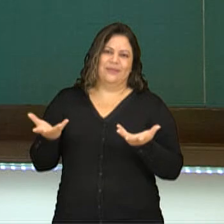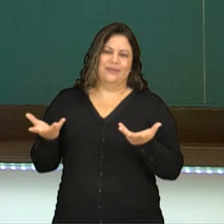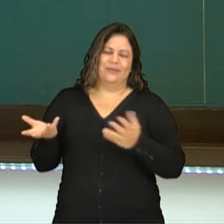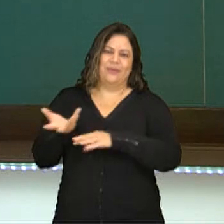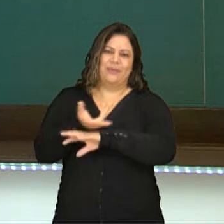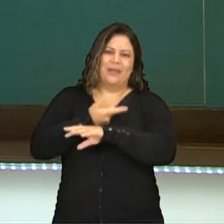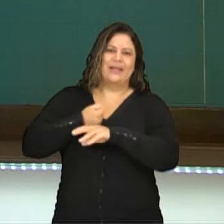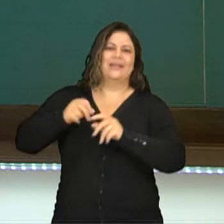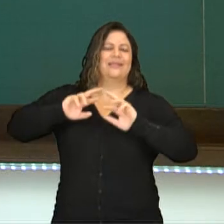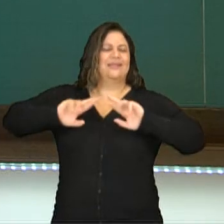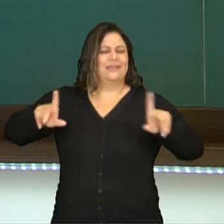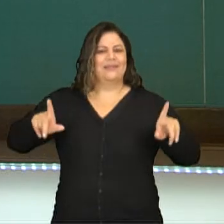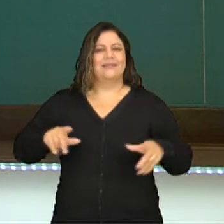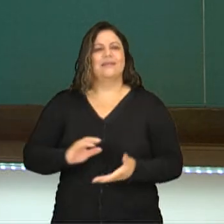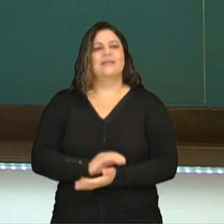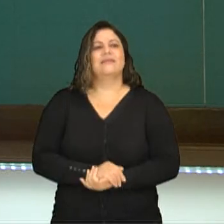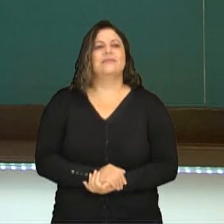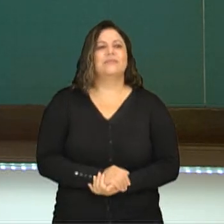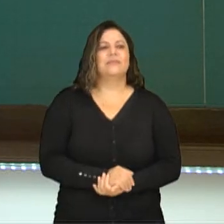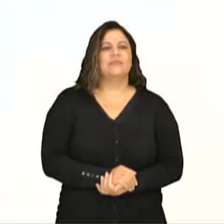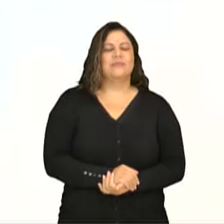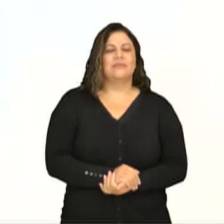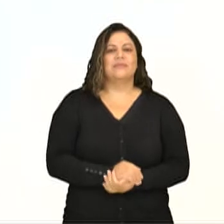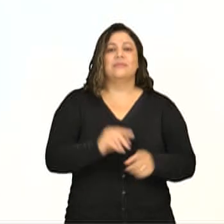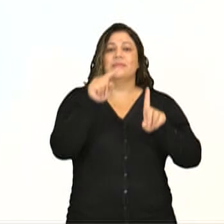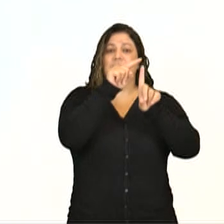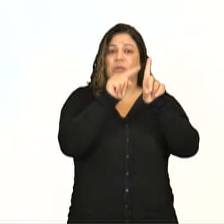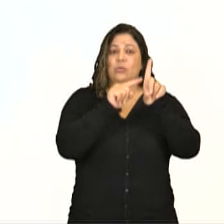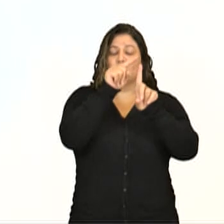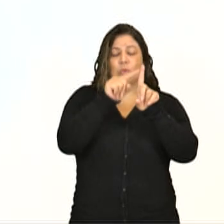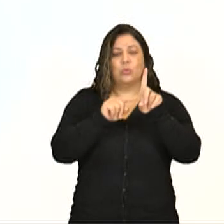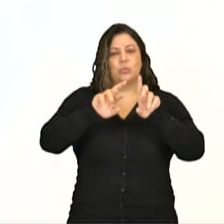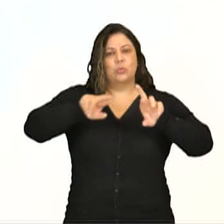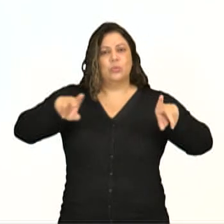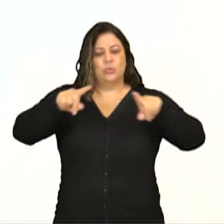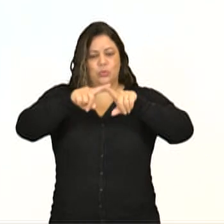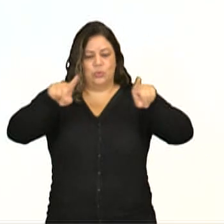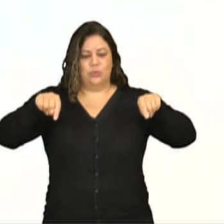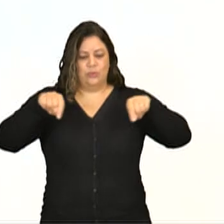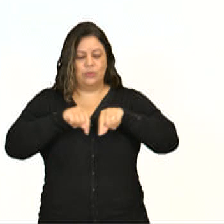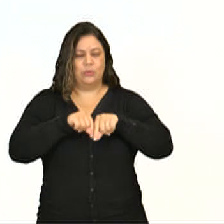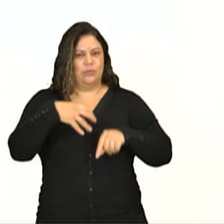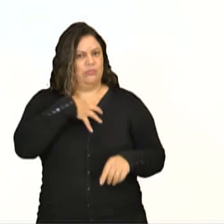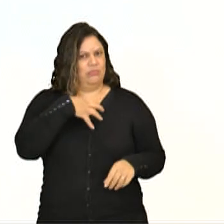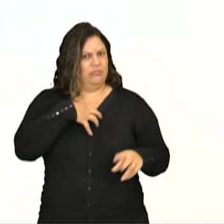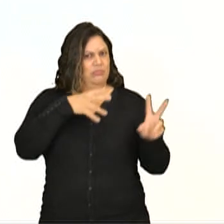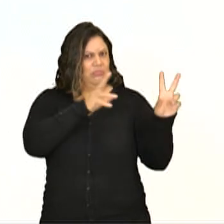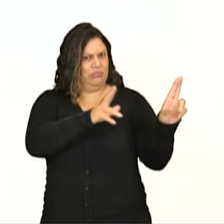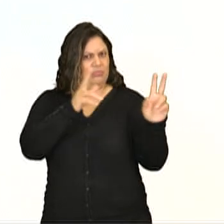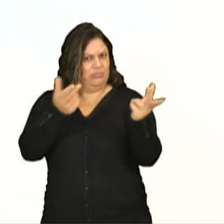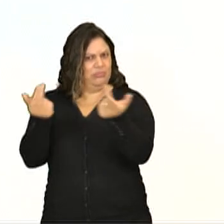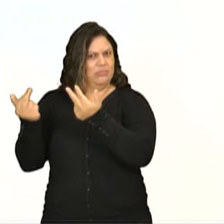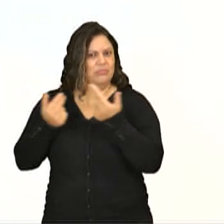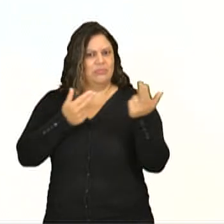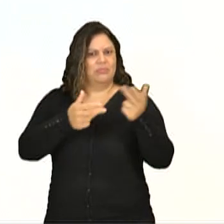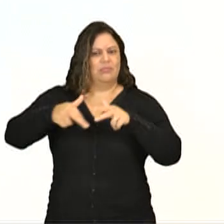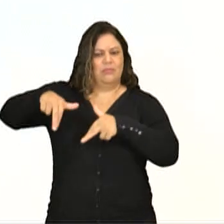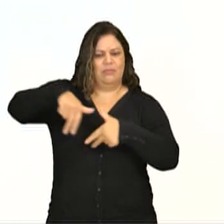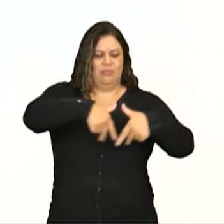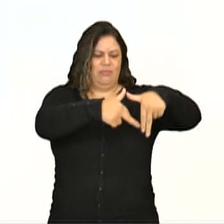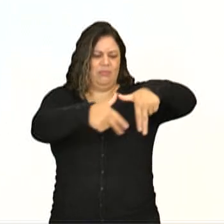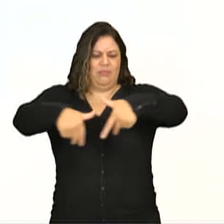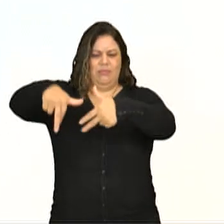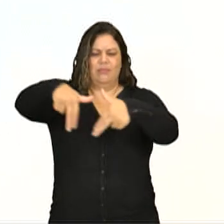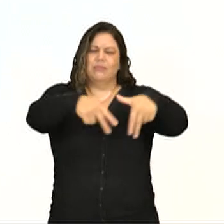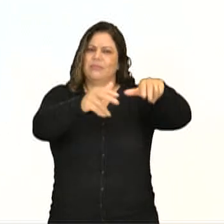mais adequada. E todos os tipos de dança de salão apresentam as mesmas formas de se deslocar pelo espaço? Será